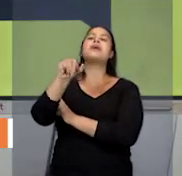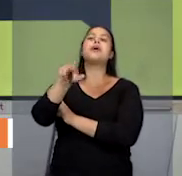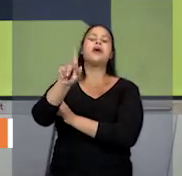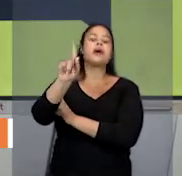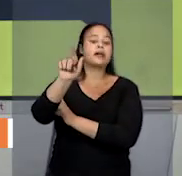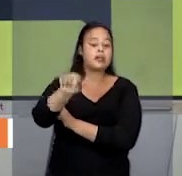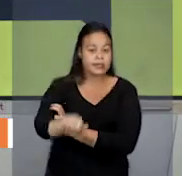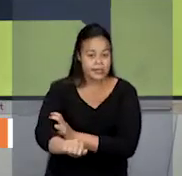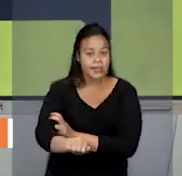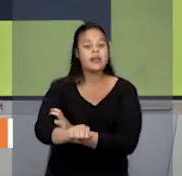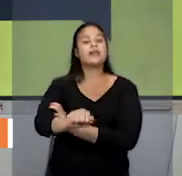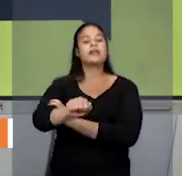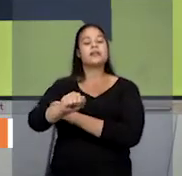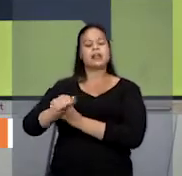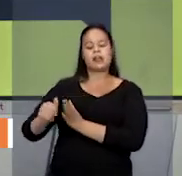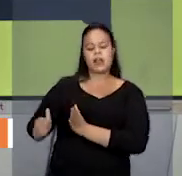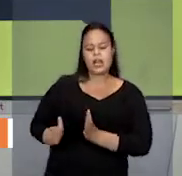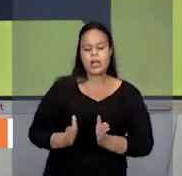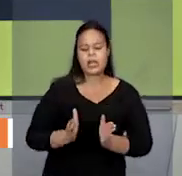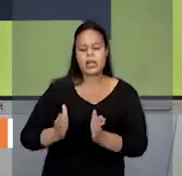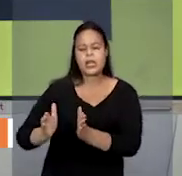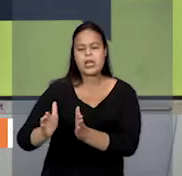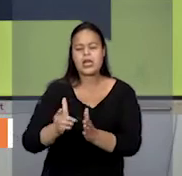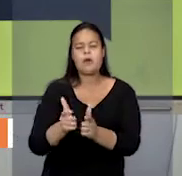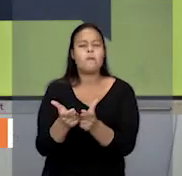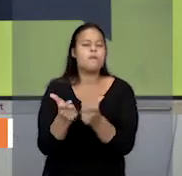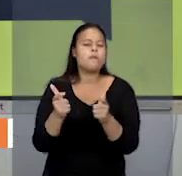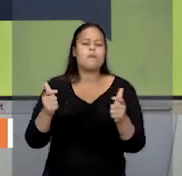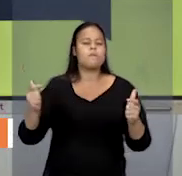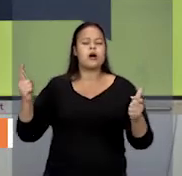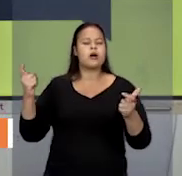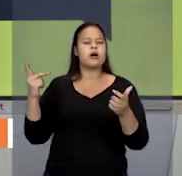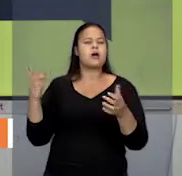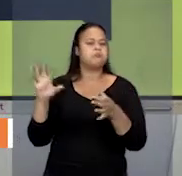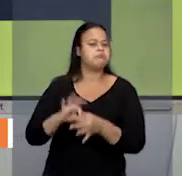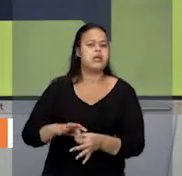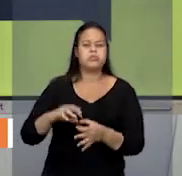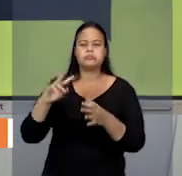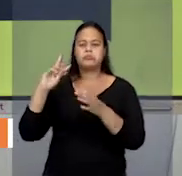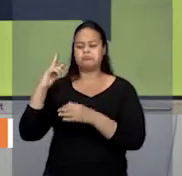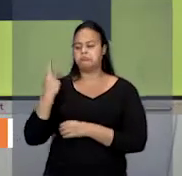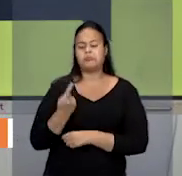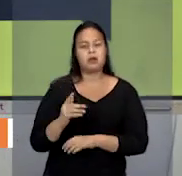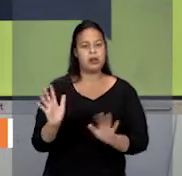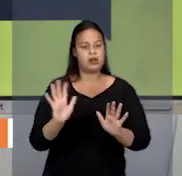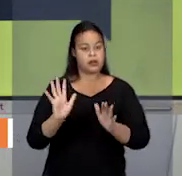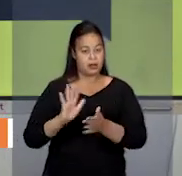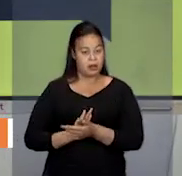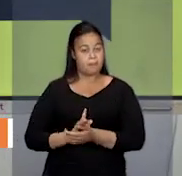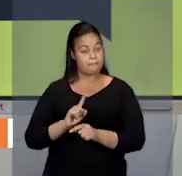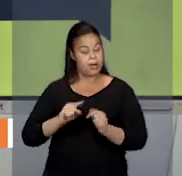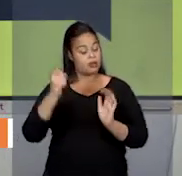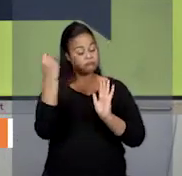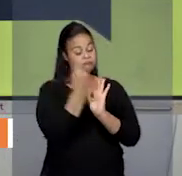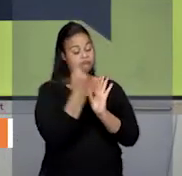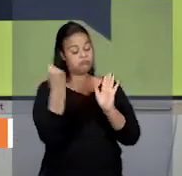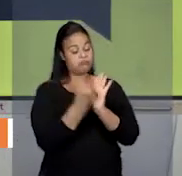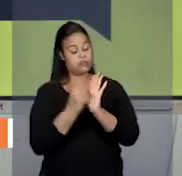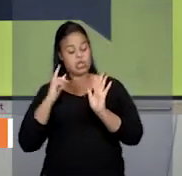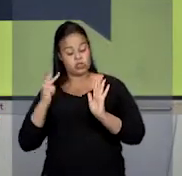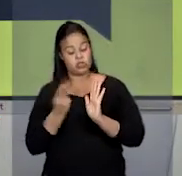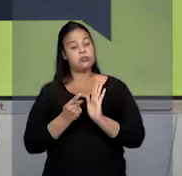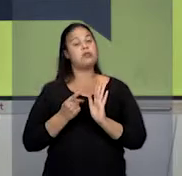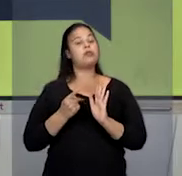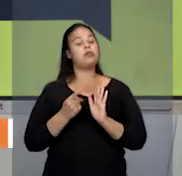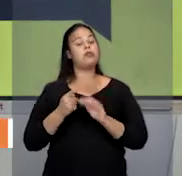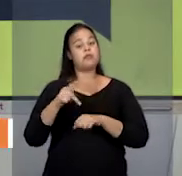que ali era apenas um córrego, não foi uma cena tão grandiosa quanto se imagina, mas foi isso que ficou marcado na história do Brasil no